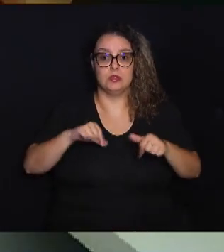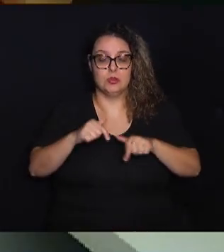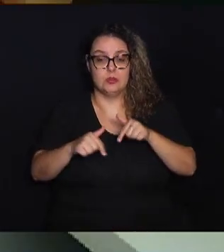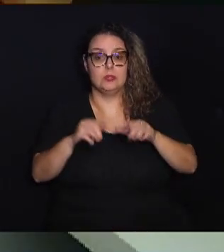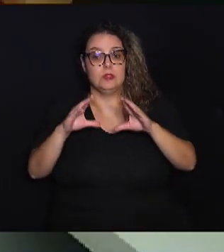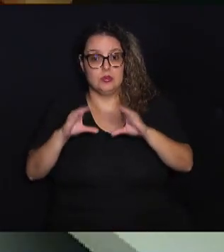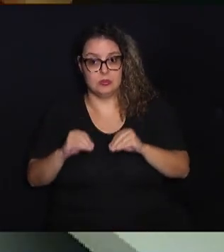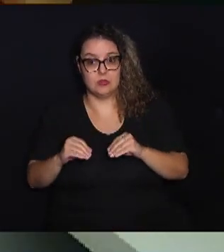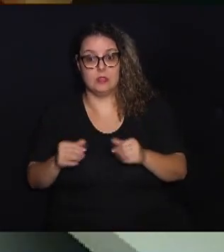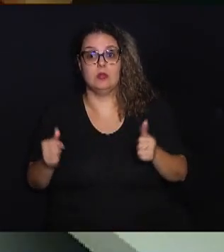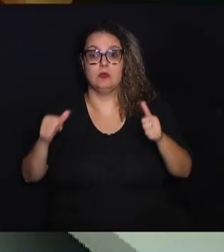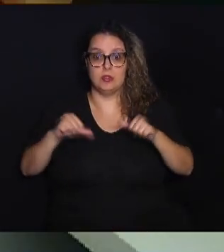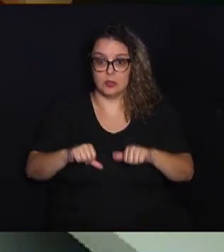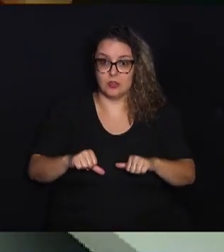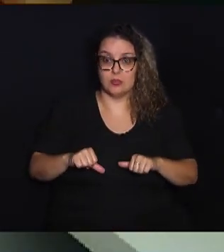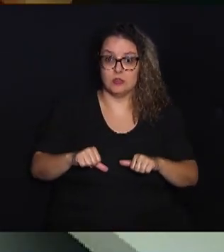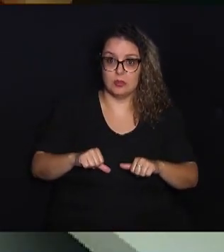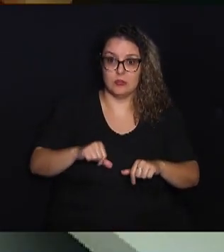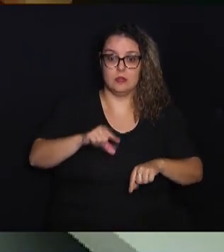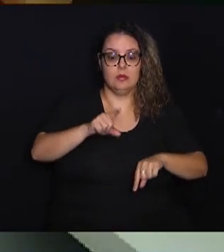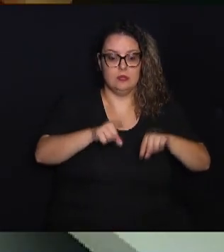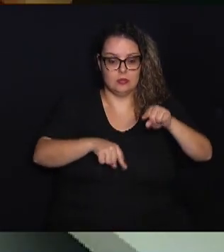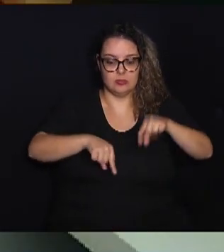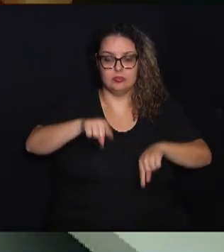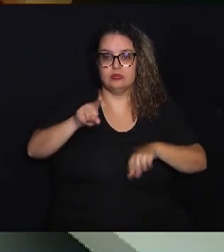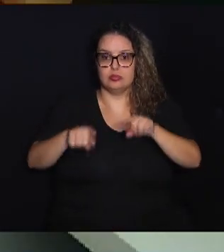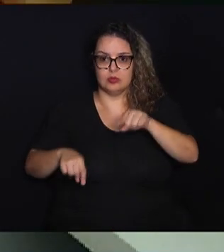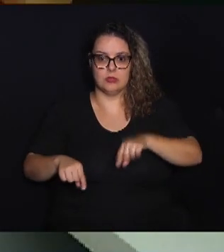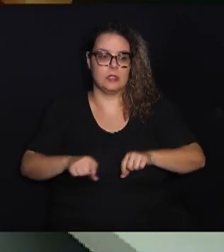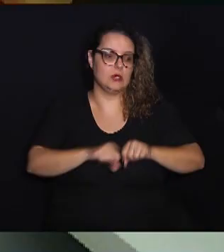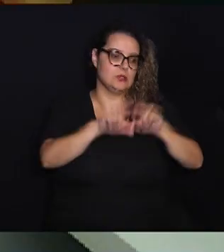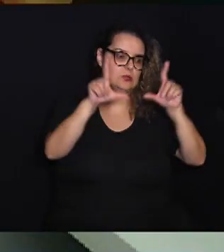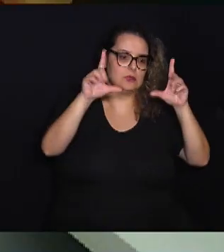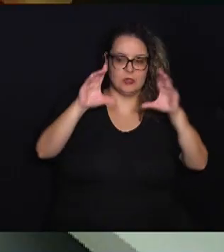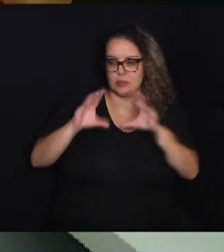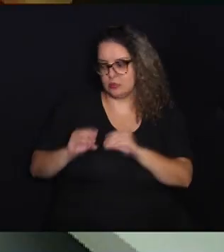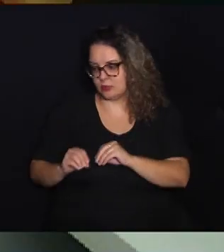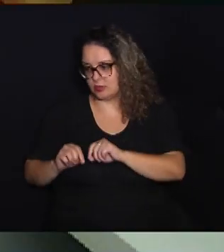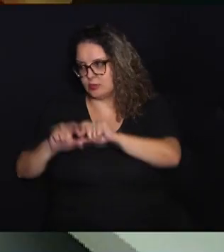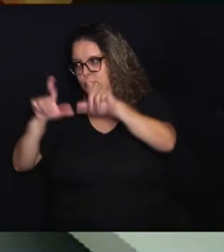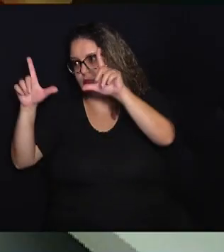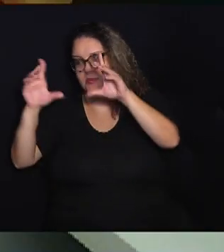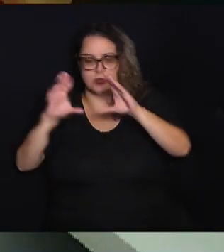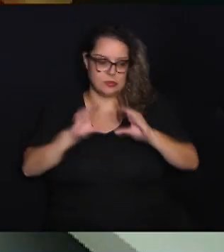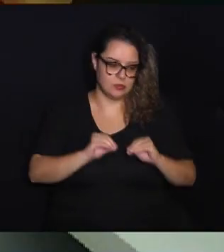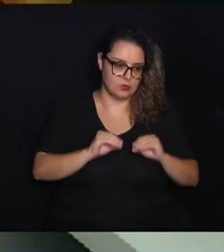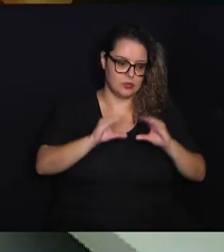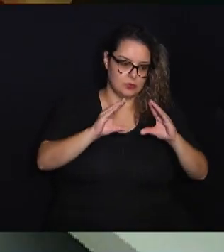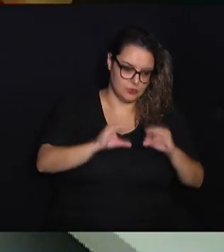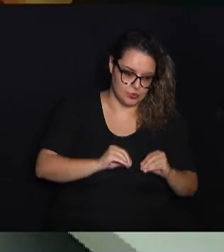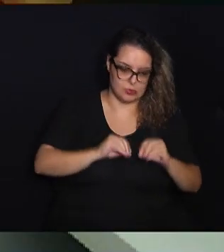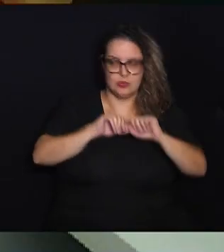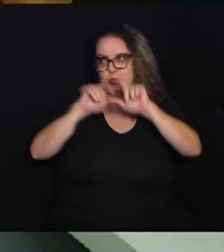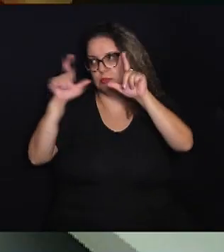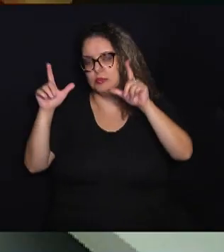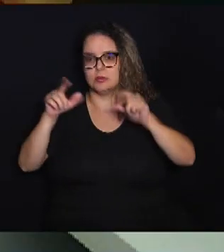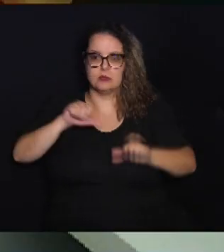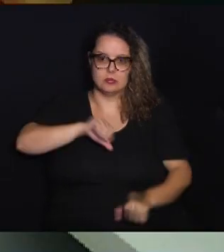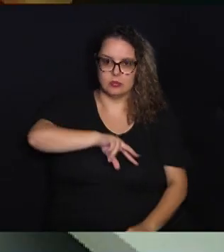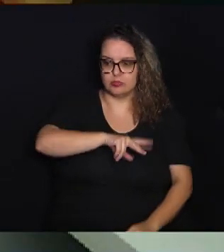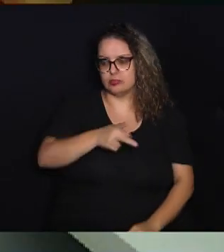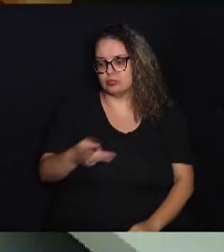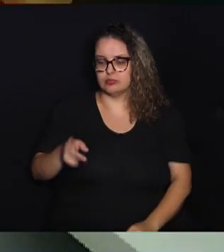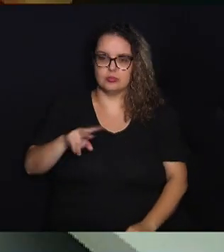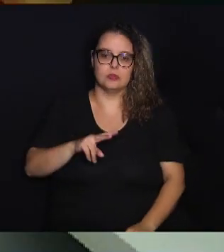noturno e pior ainda aquele que trabalha em turnos alternados, né? Porque daí você tem que ter toda uma adaptação de dias para transitar e